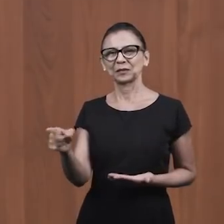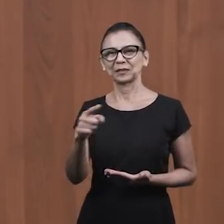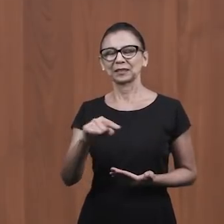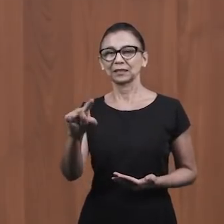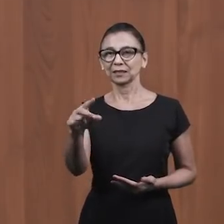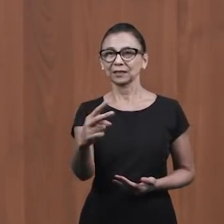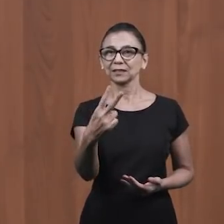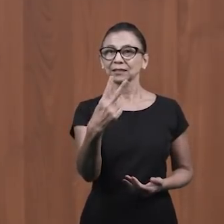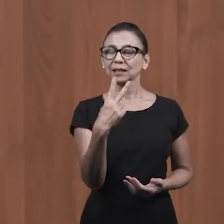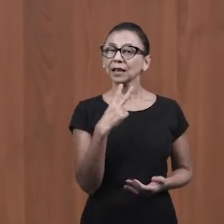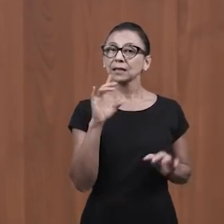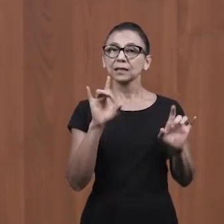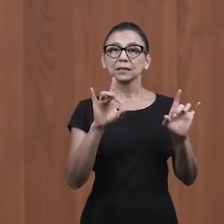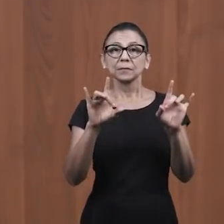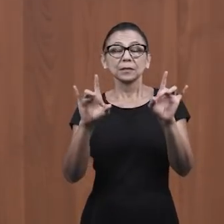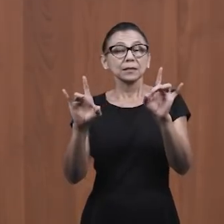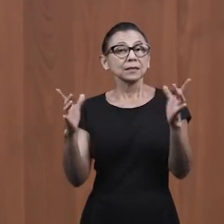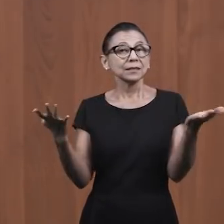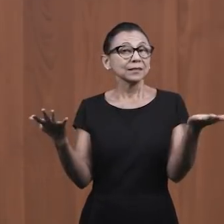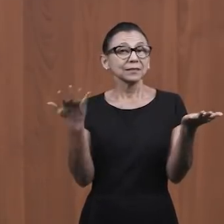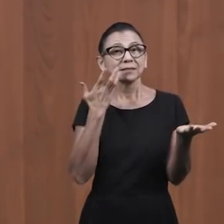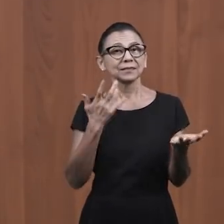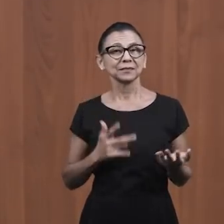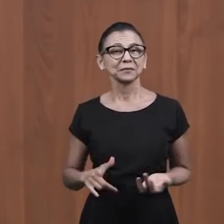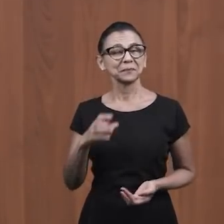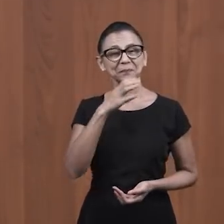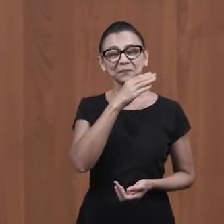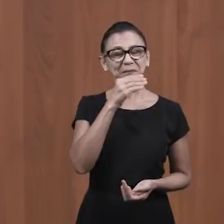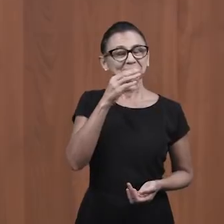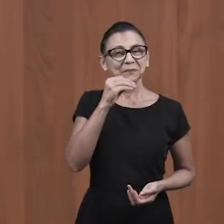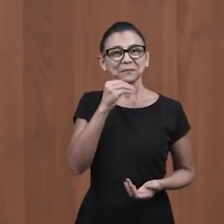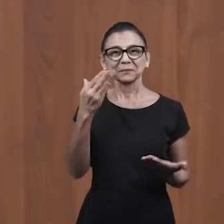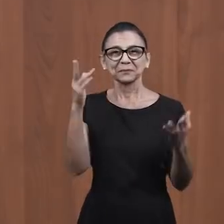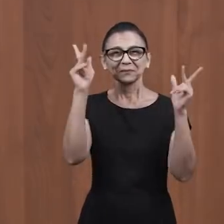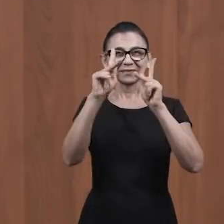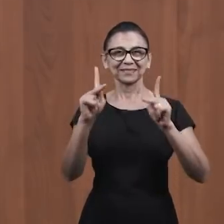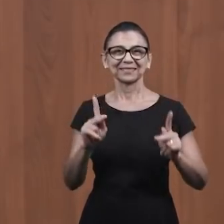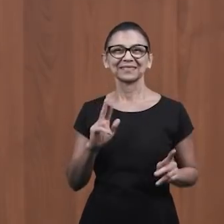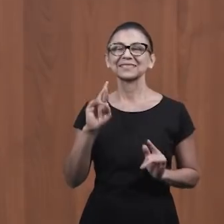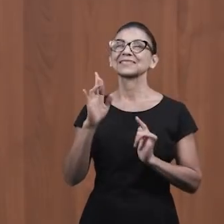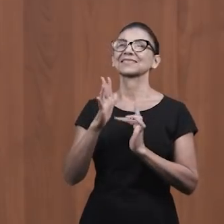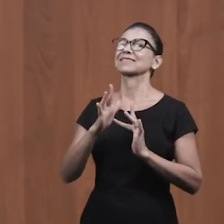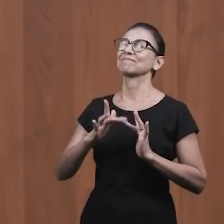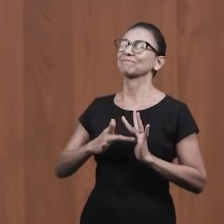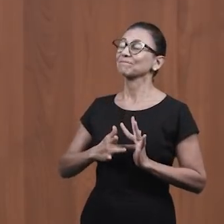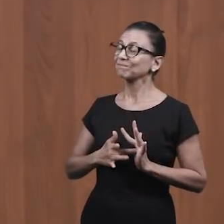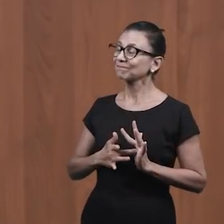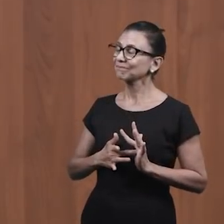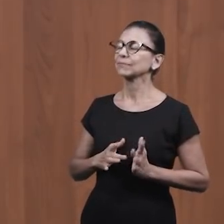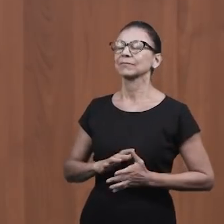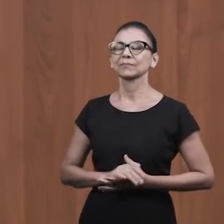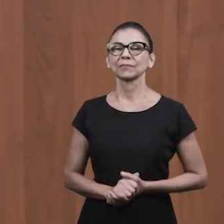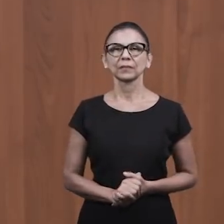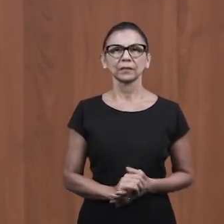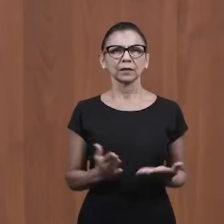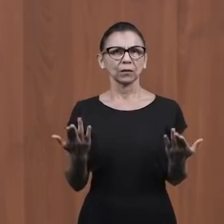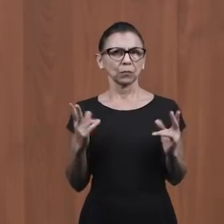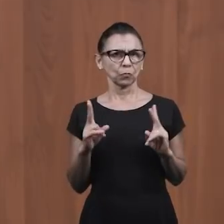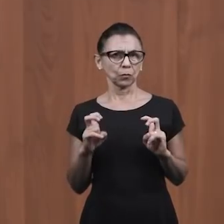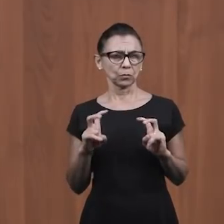o Mistério Revelado, ela vai nos falar sobre a experiência vivida pelos discípulos quando Jesus acalmou essa